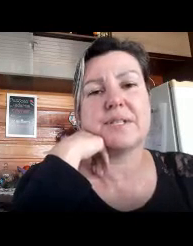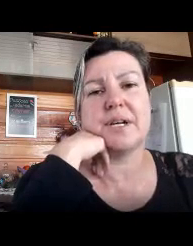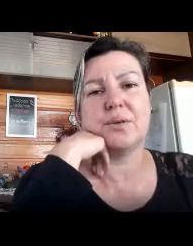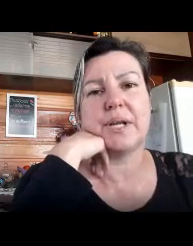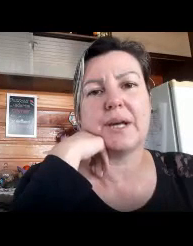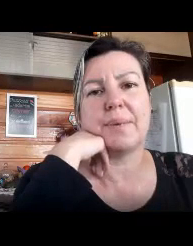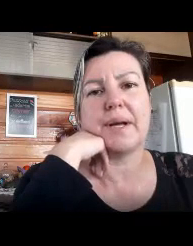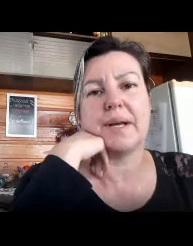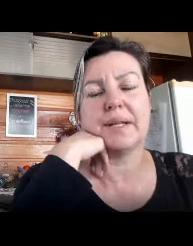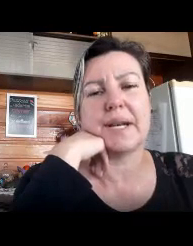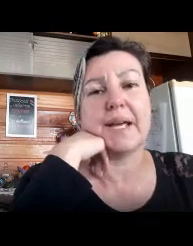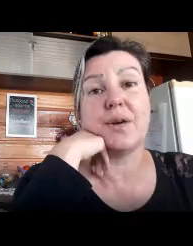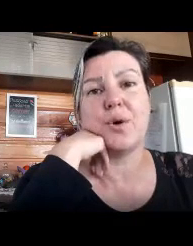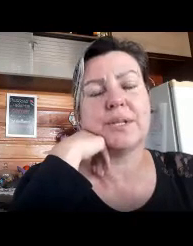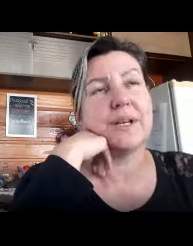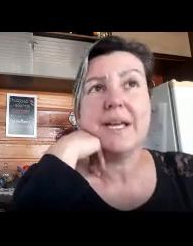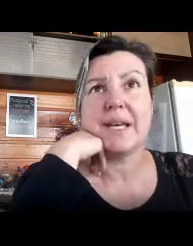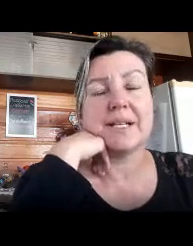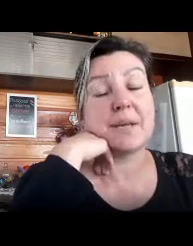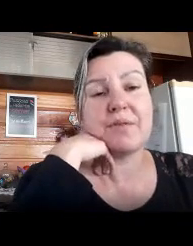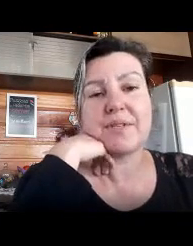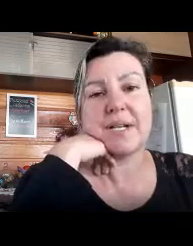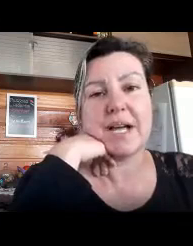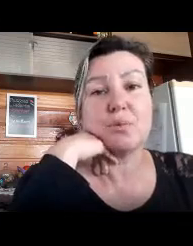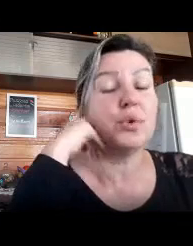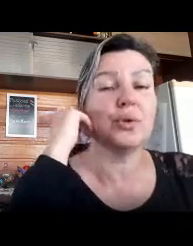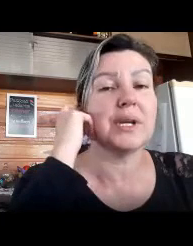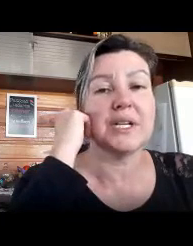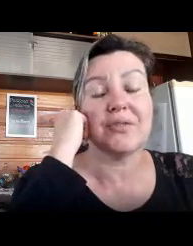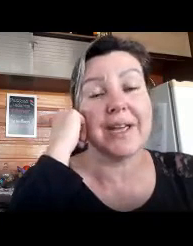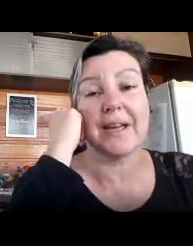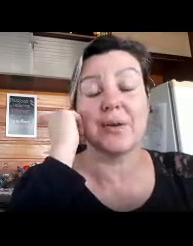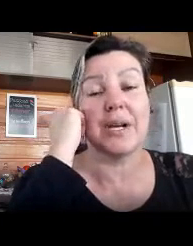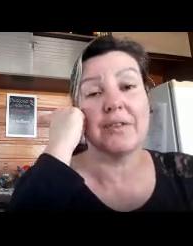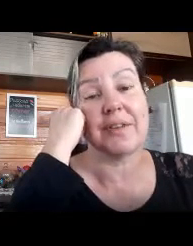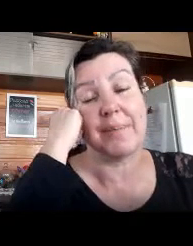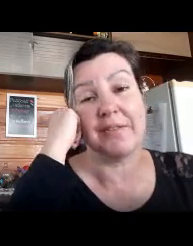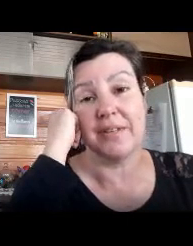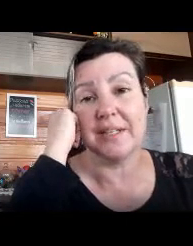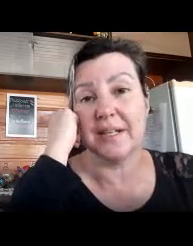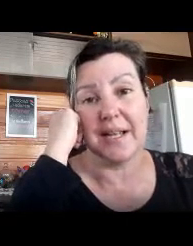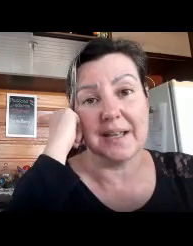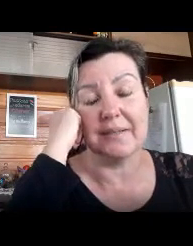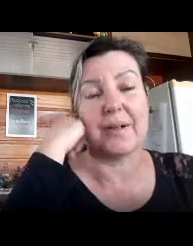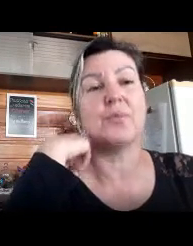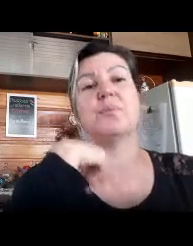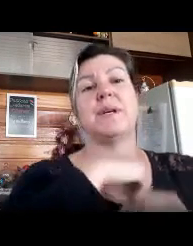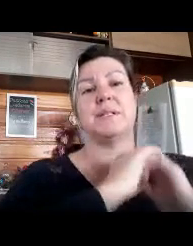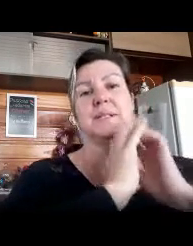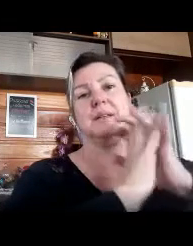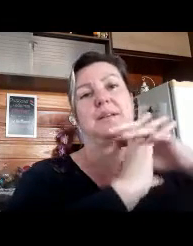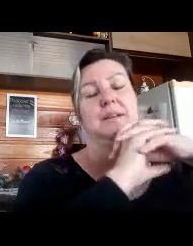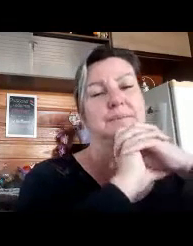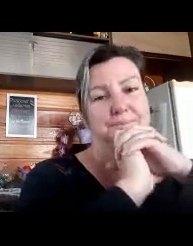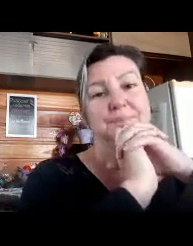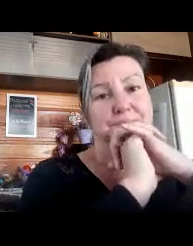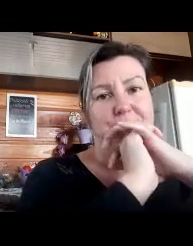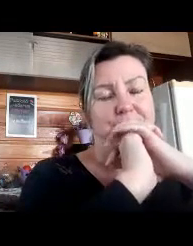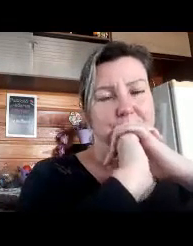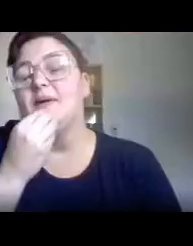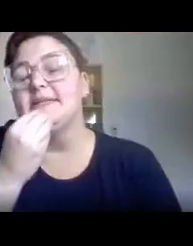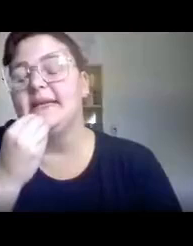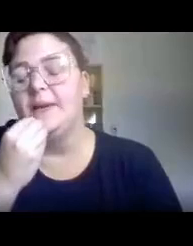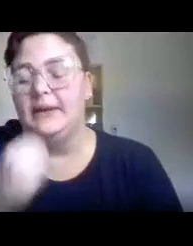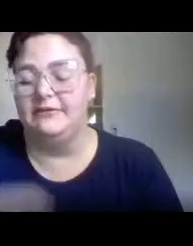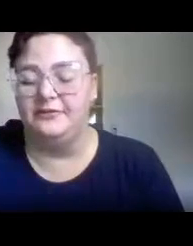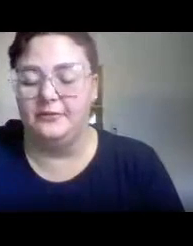dessa visão, né, para entrar. E outra, que eles têm uma facilidade muito grande, aquilo ali vai ficar para a vida, né? Fica muito mais. É